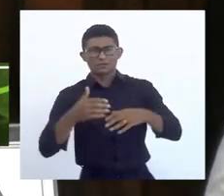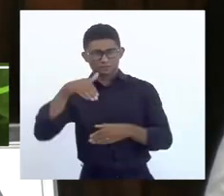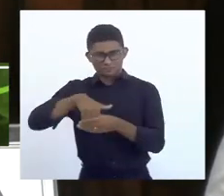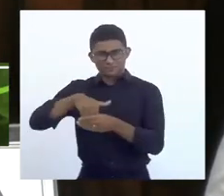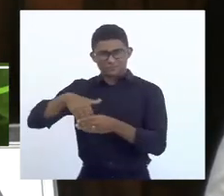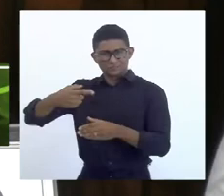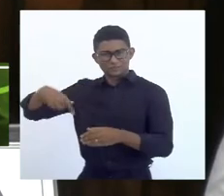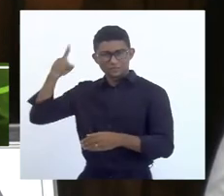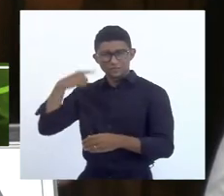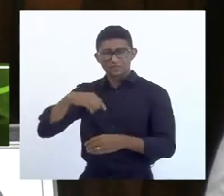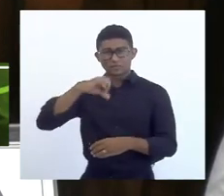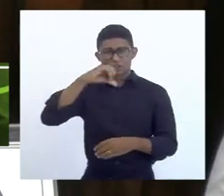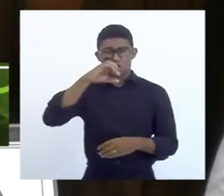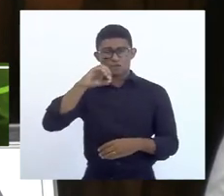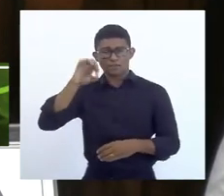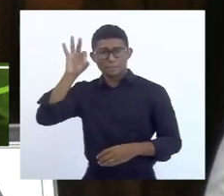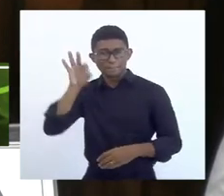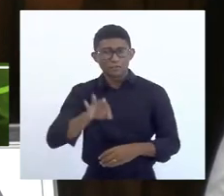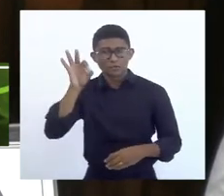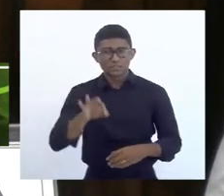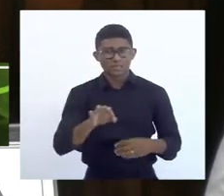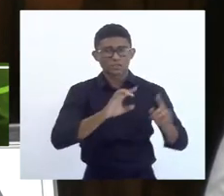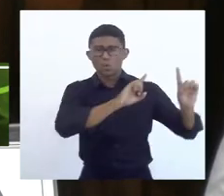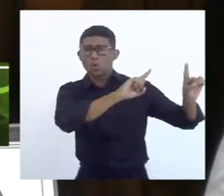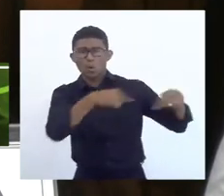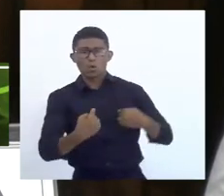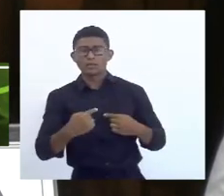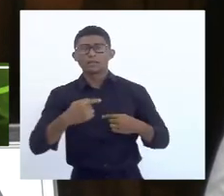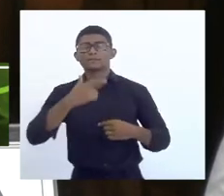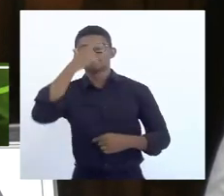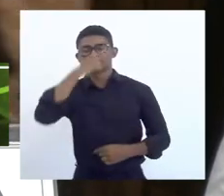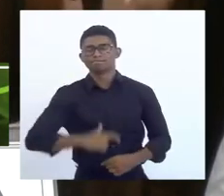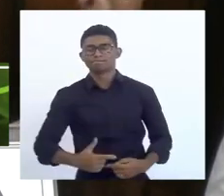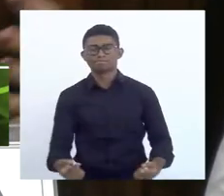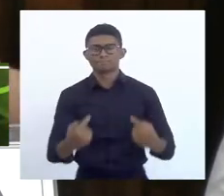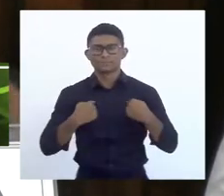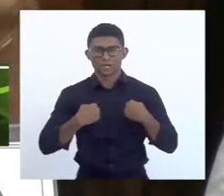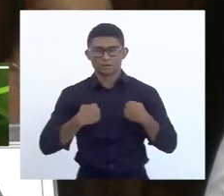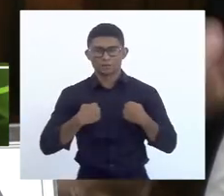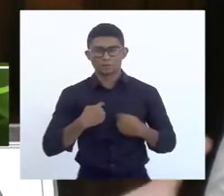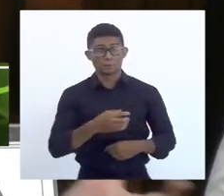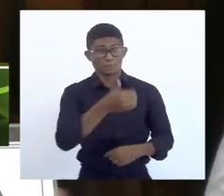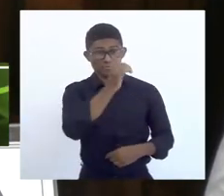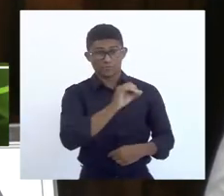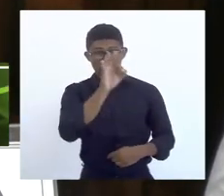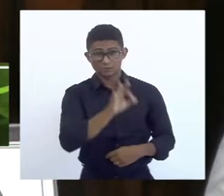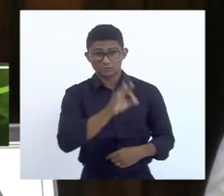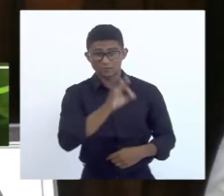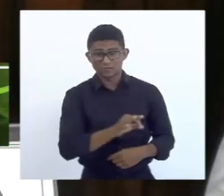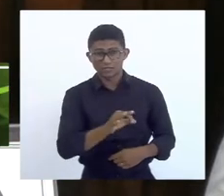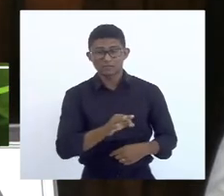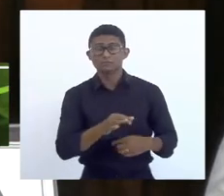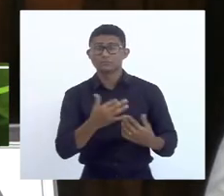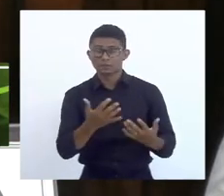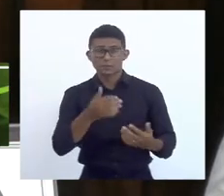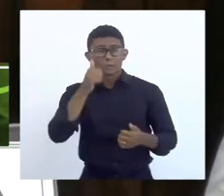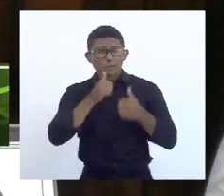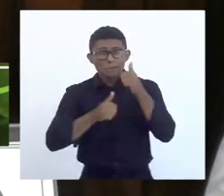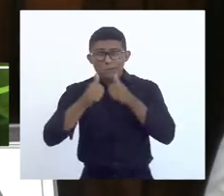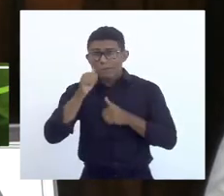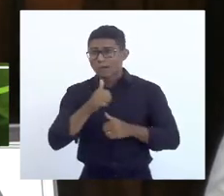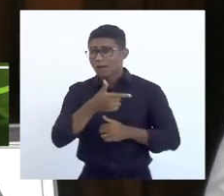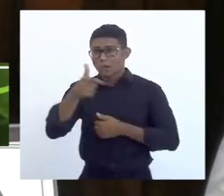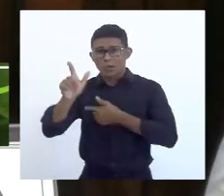passada, 90% eram dirigidas a mim. Né, os outros 10% eram compartilhados entre todas as outras mulheres que